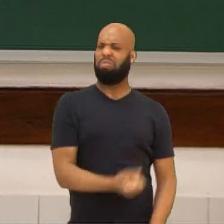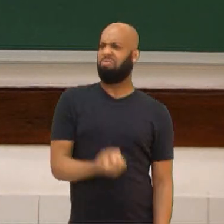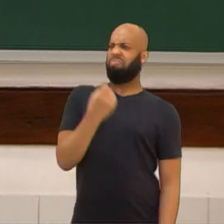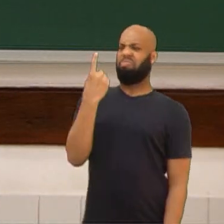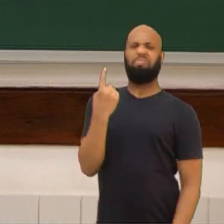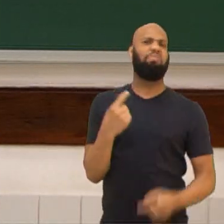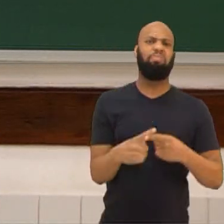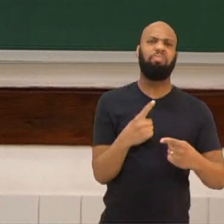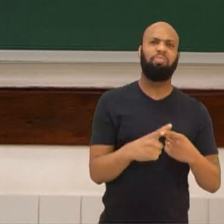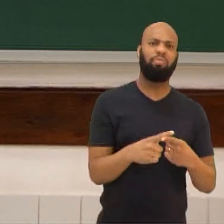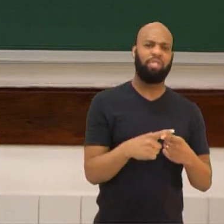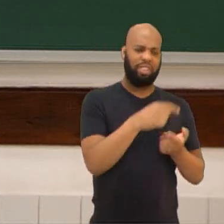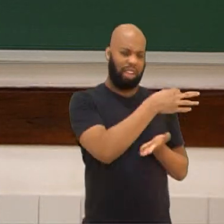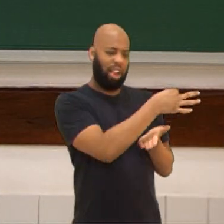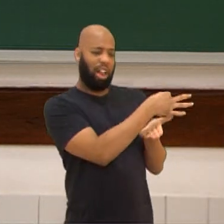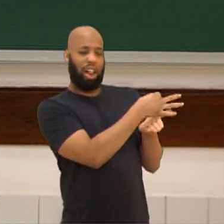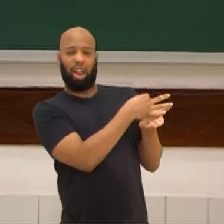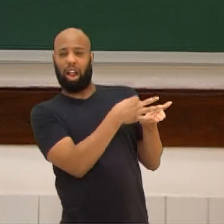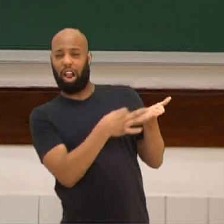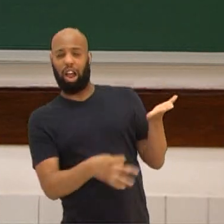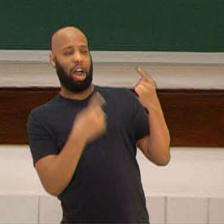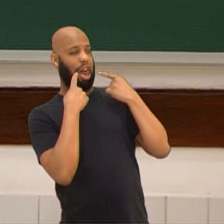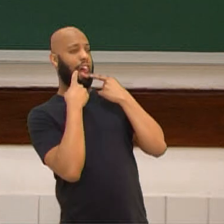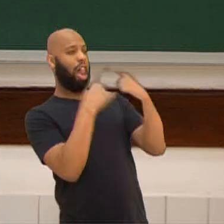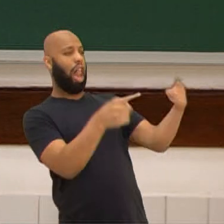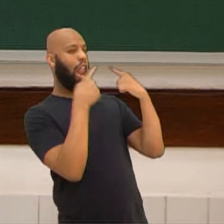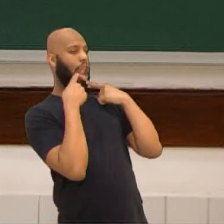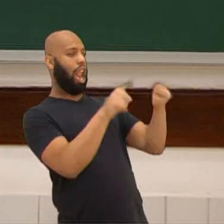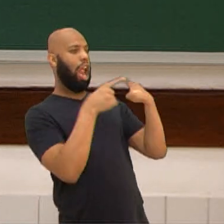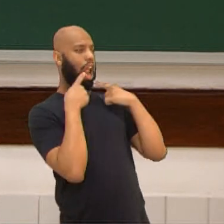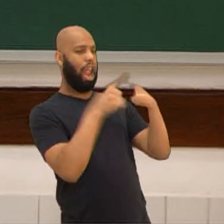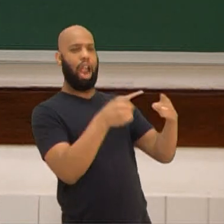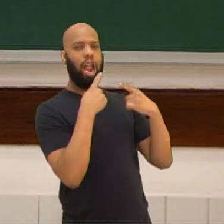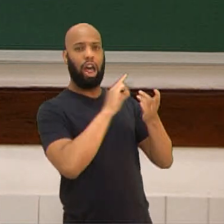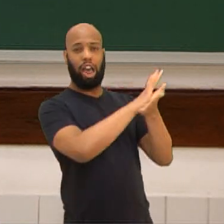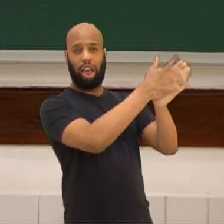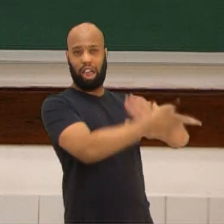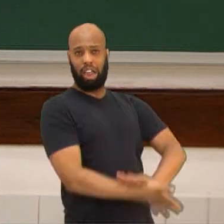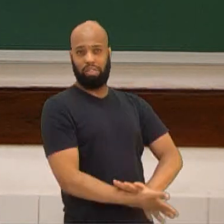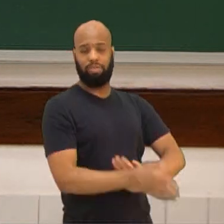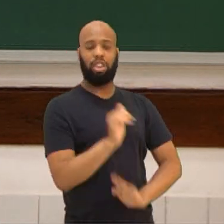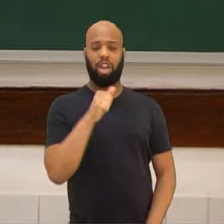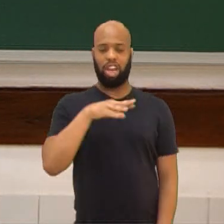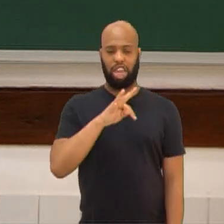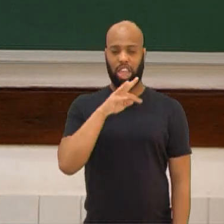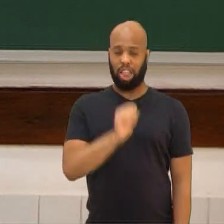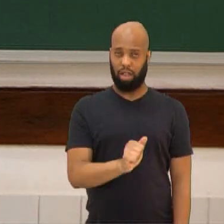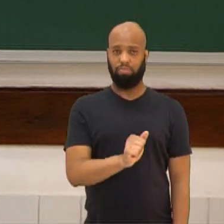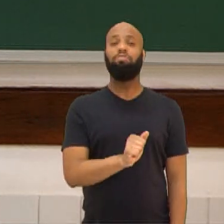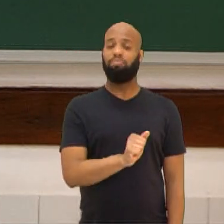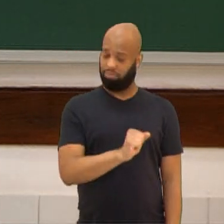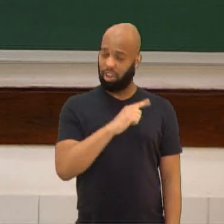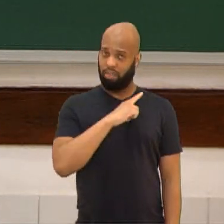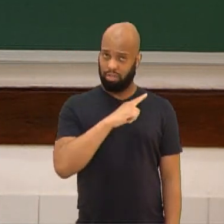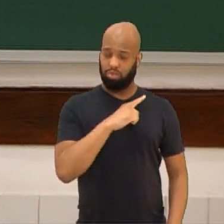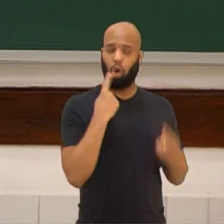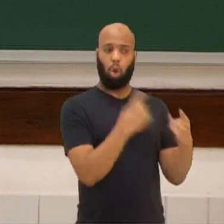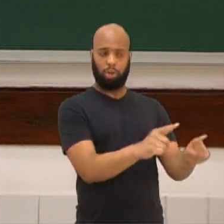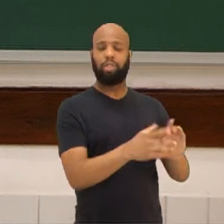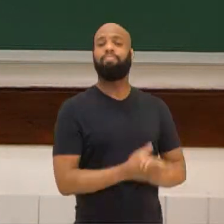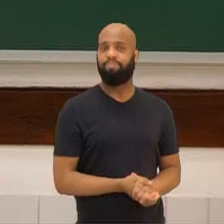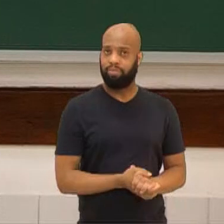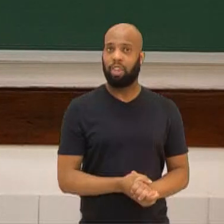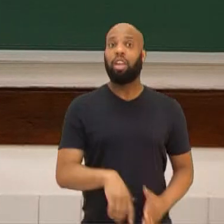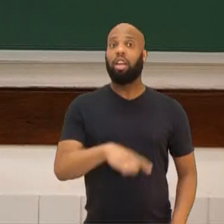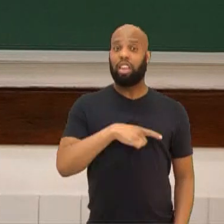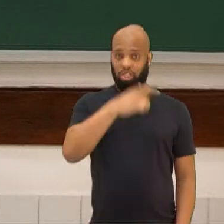que ele fez um texto detonando a artista, falando muito mal dela. Tanto é que tem algumas pessoas que dizem que ela estava